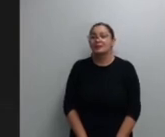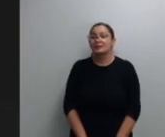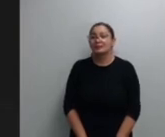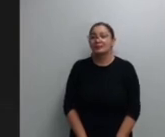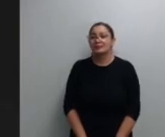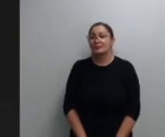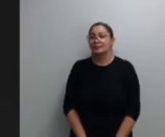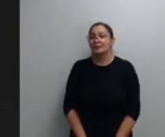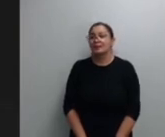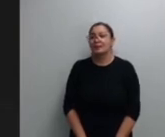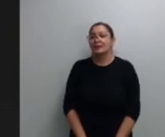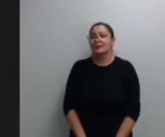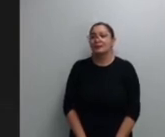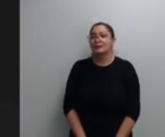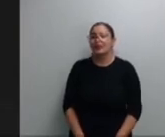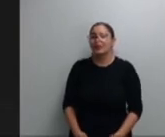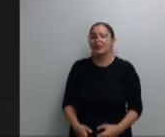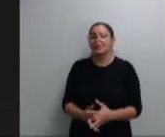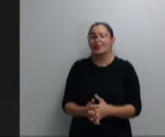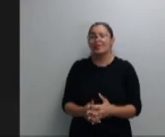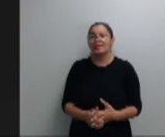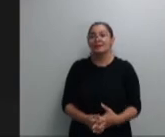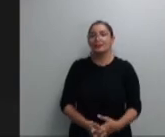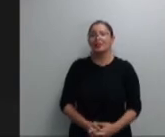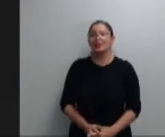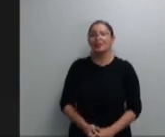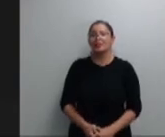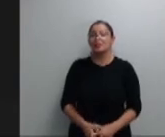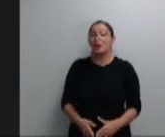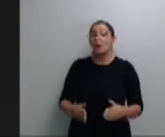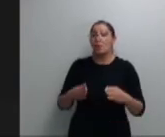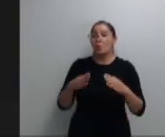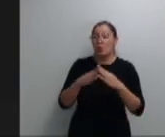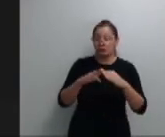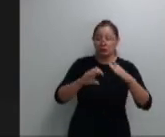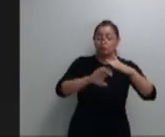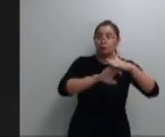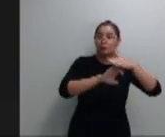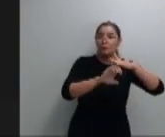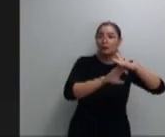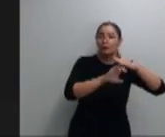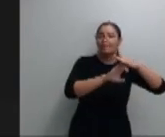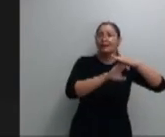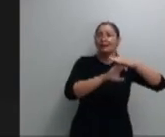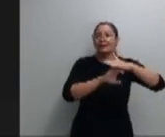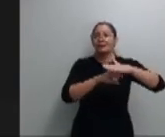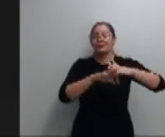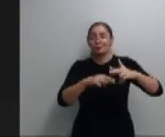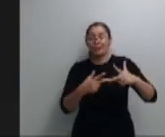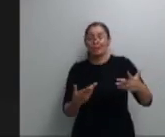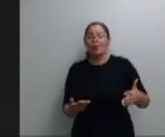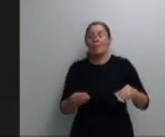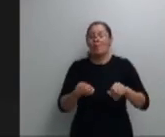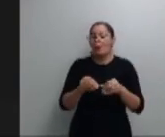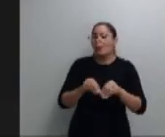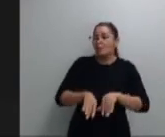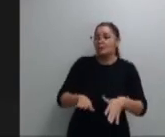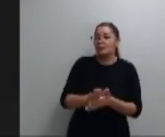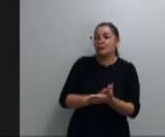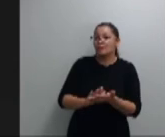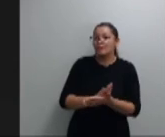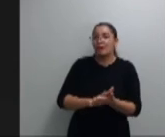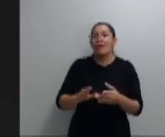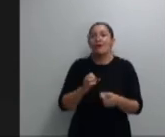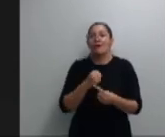tese o ato de concentração ou ato de cooperação possam causar prejuízos a agidez concorrencial aqui